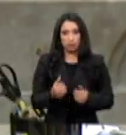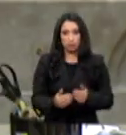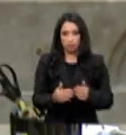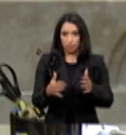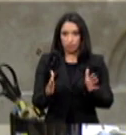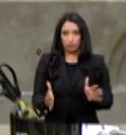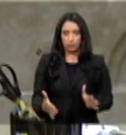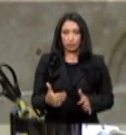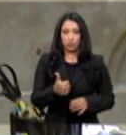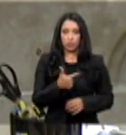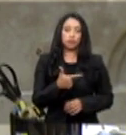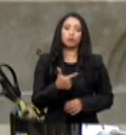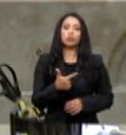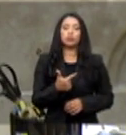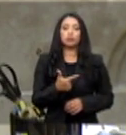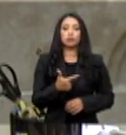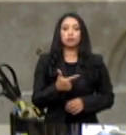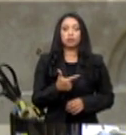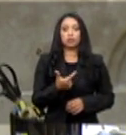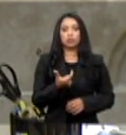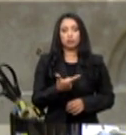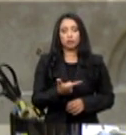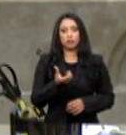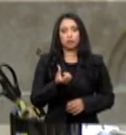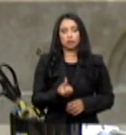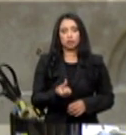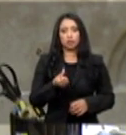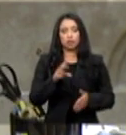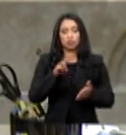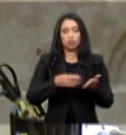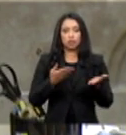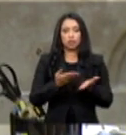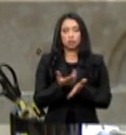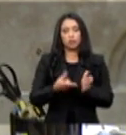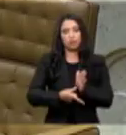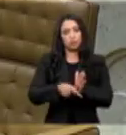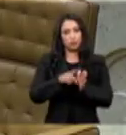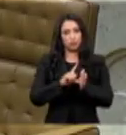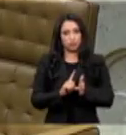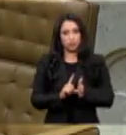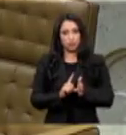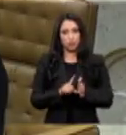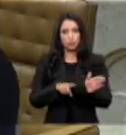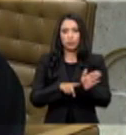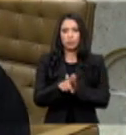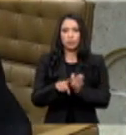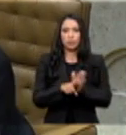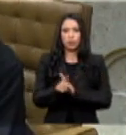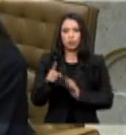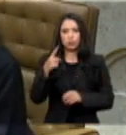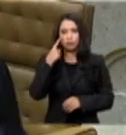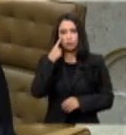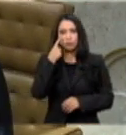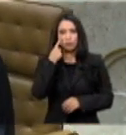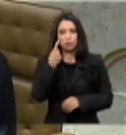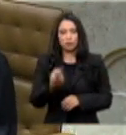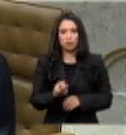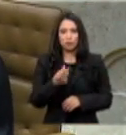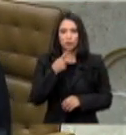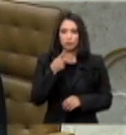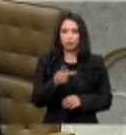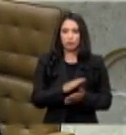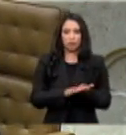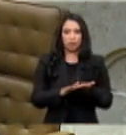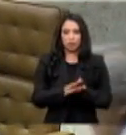às 14 horas e 26 minutos, sendo lida e aprovada a ata da sessão anterior. Pergunto se alguma observação a ser feita. Não